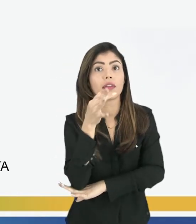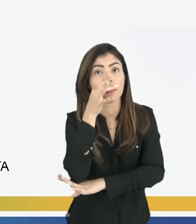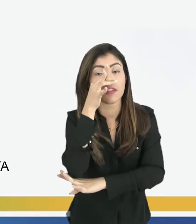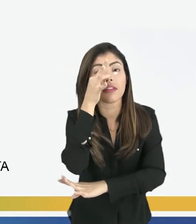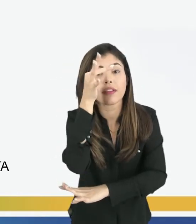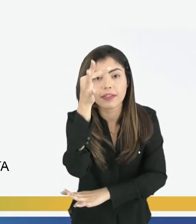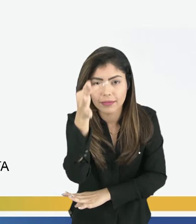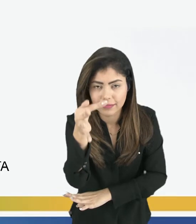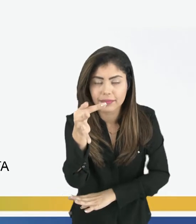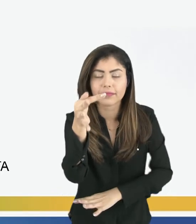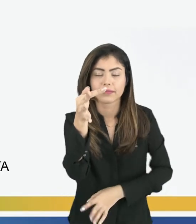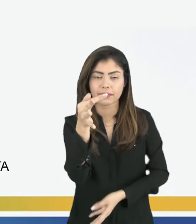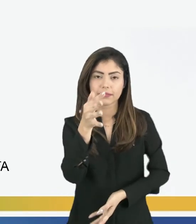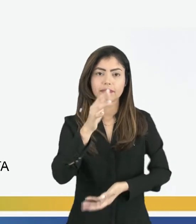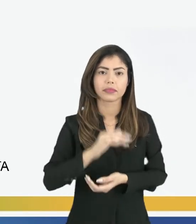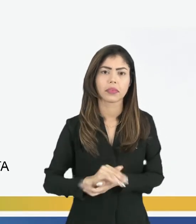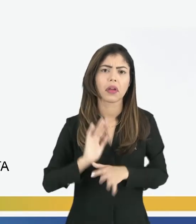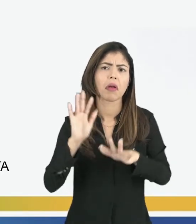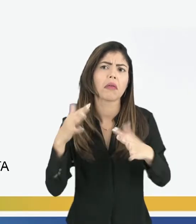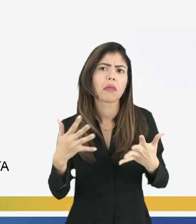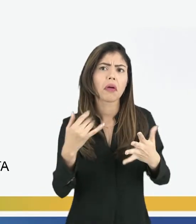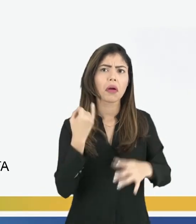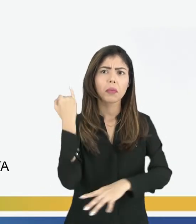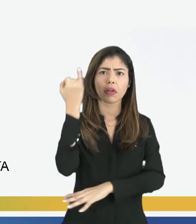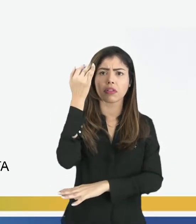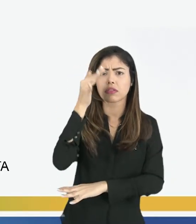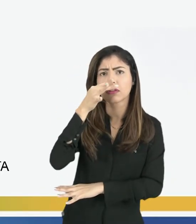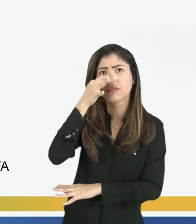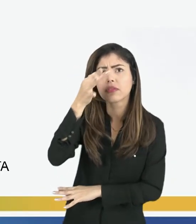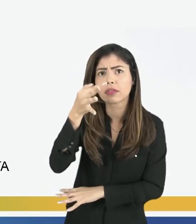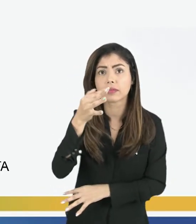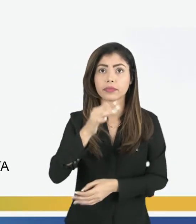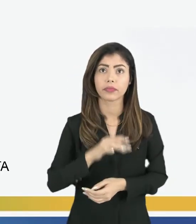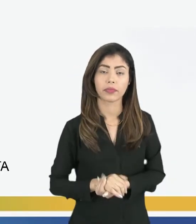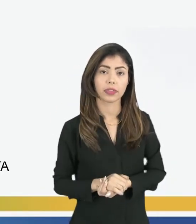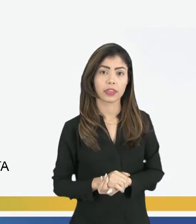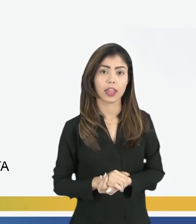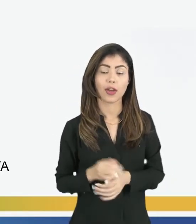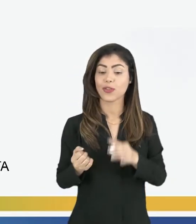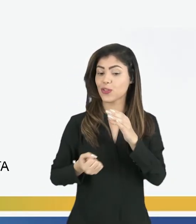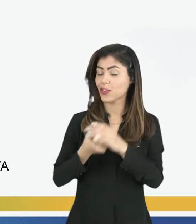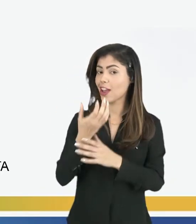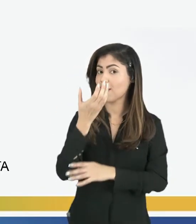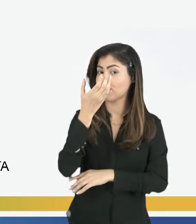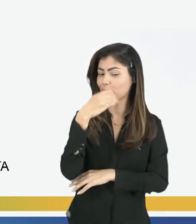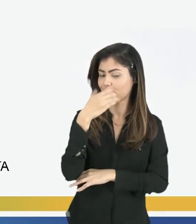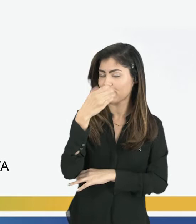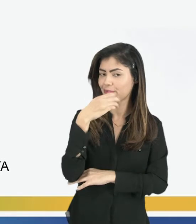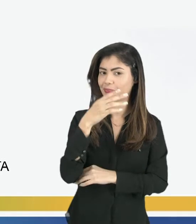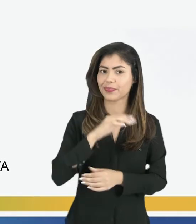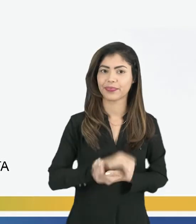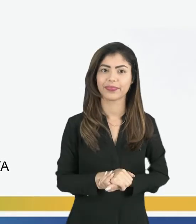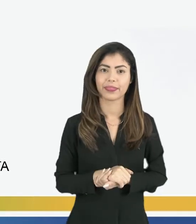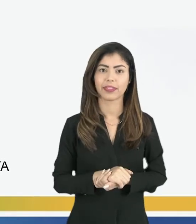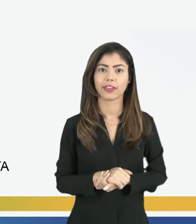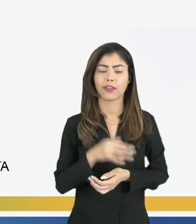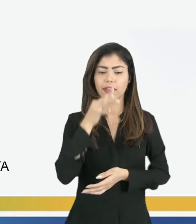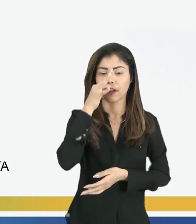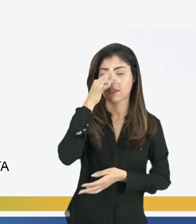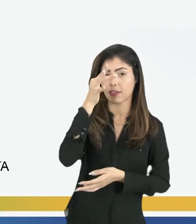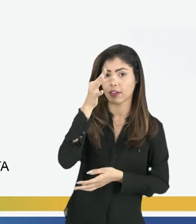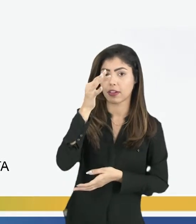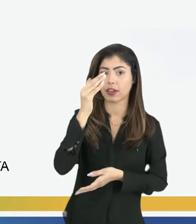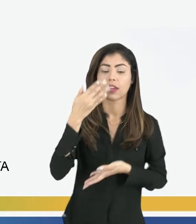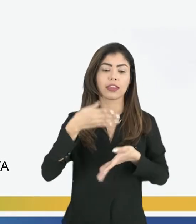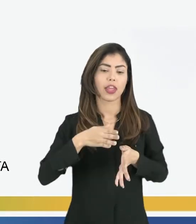a flor. Qual é a função da flor? É originar o fruto. Então, da flor que